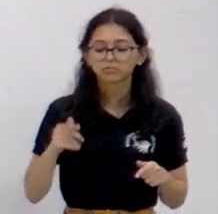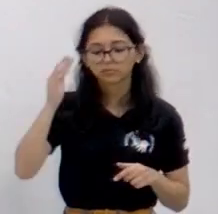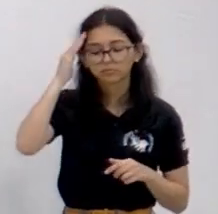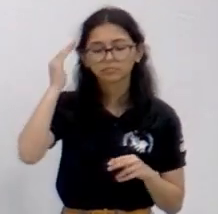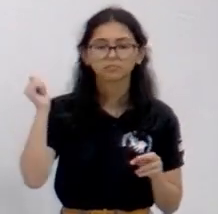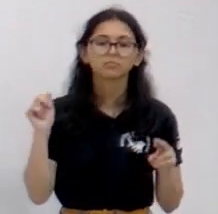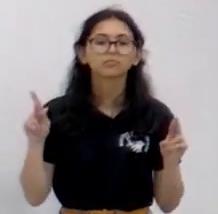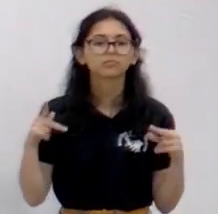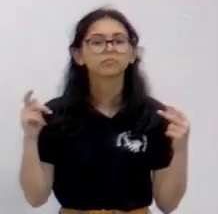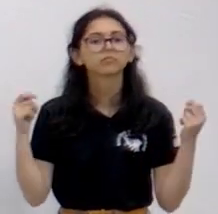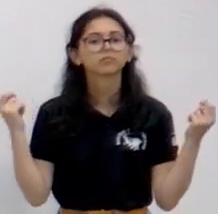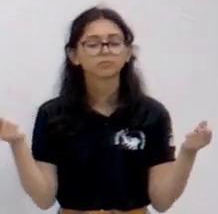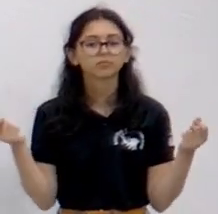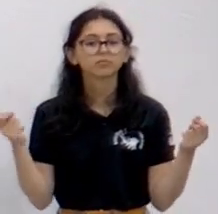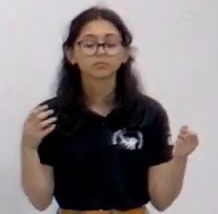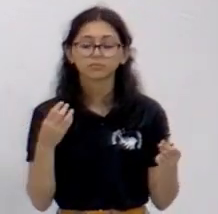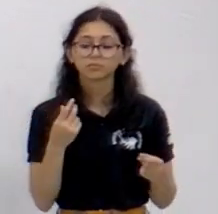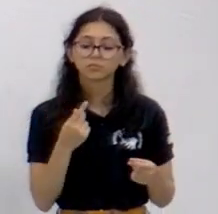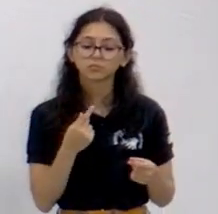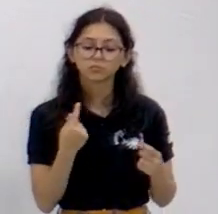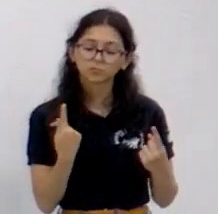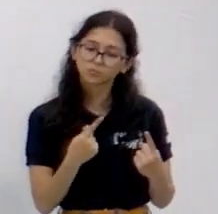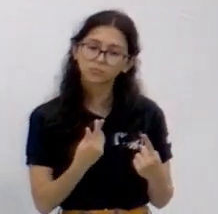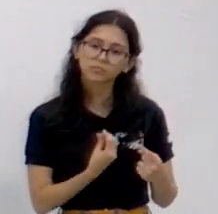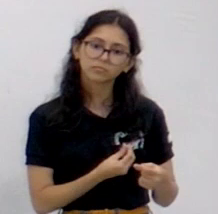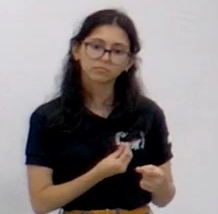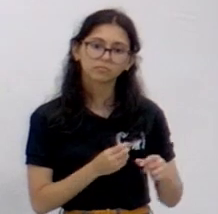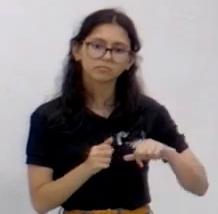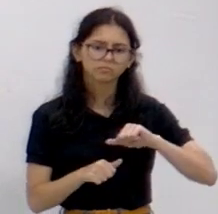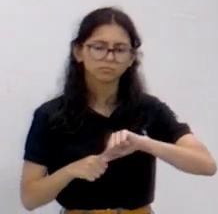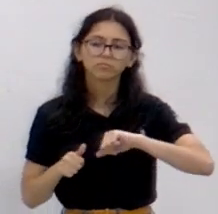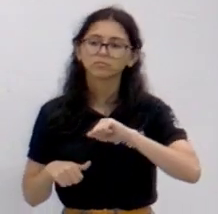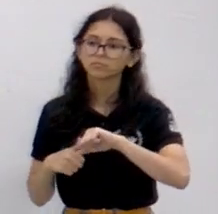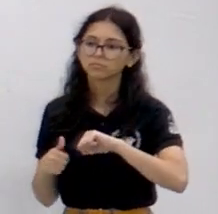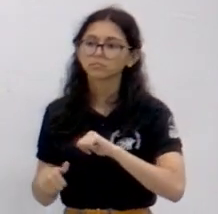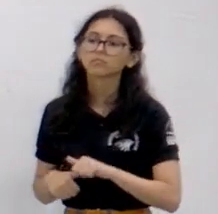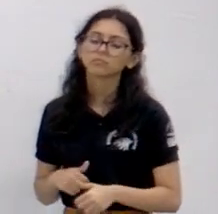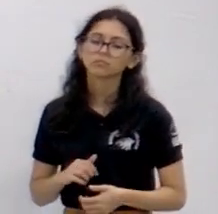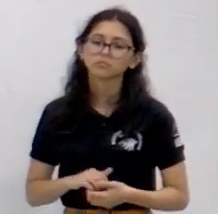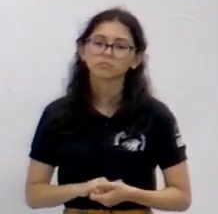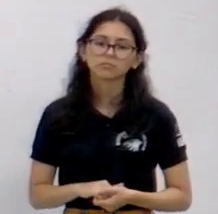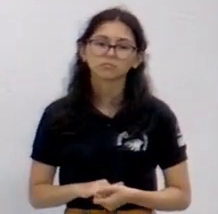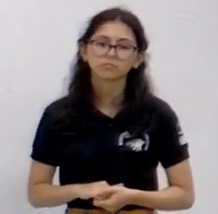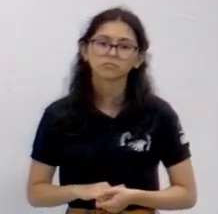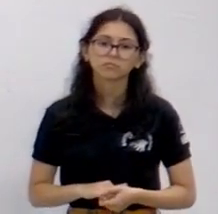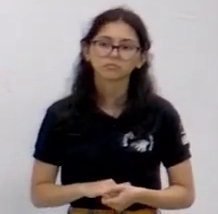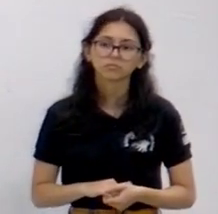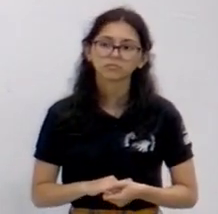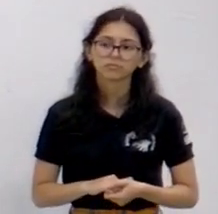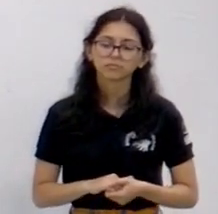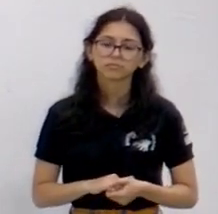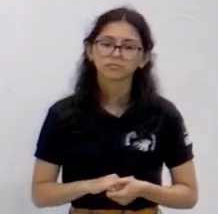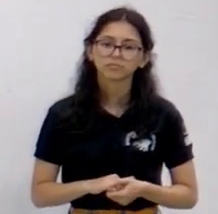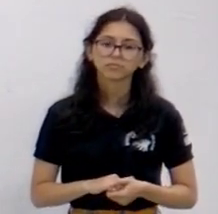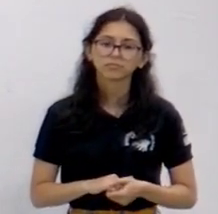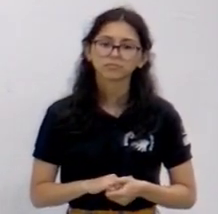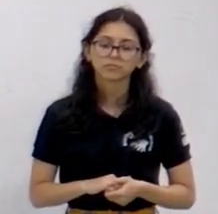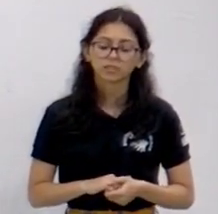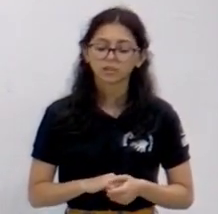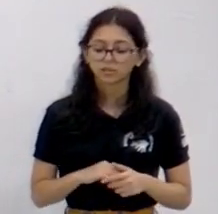e que nunca deveria ser apagada de sua mente. Quisera a vida de Gideão pudesse ter acabado